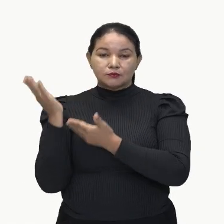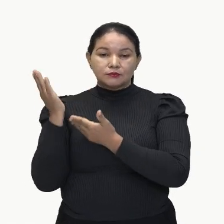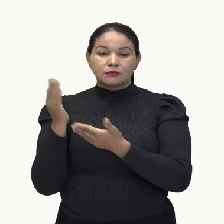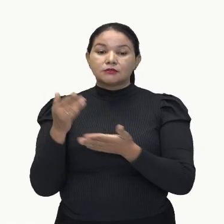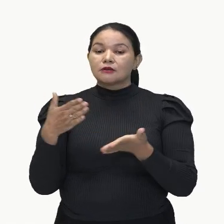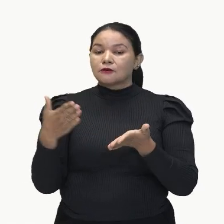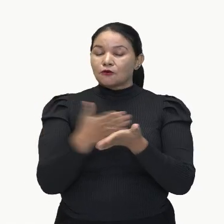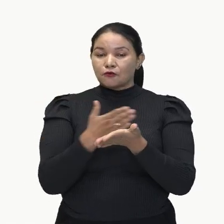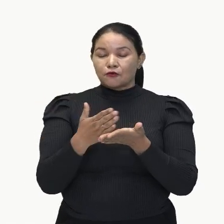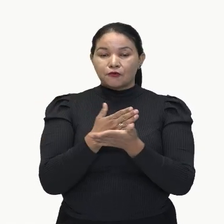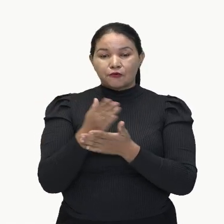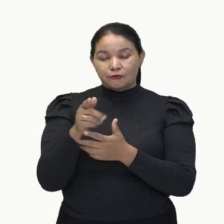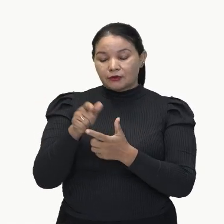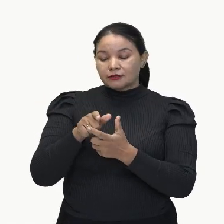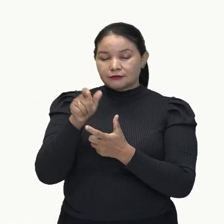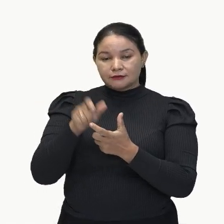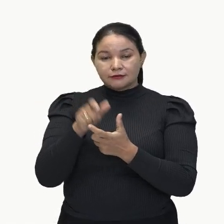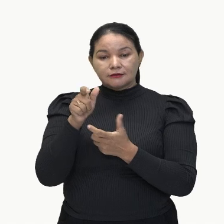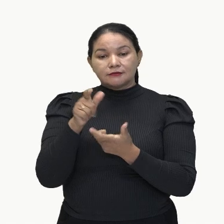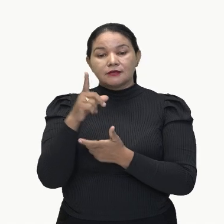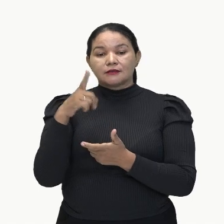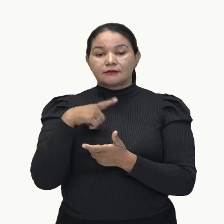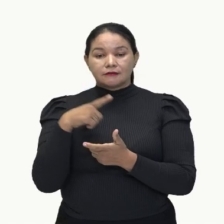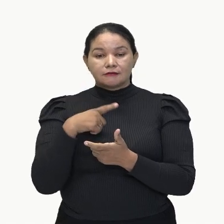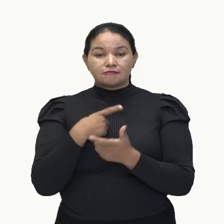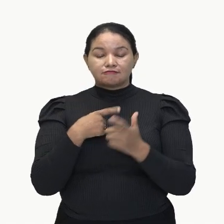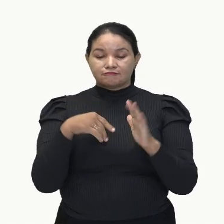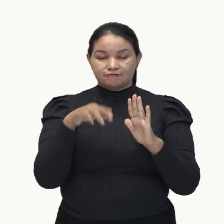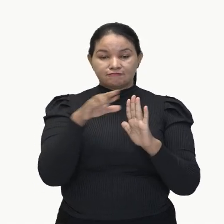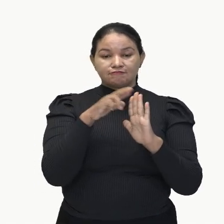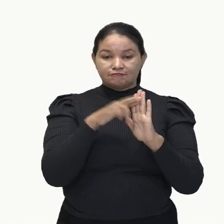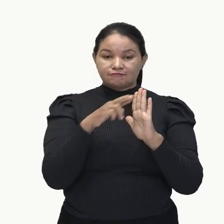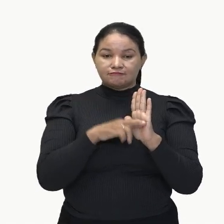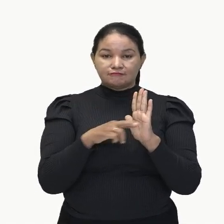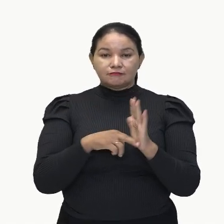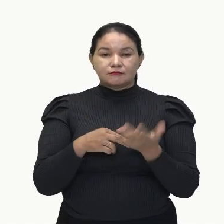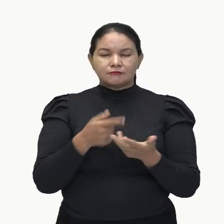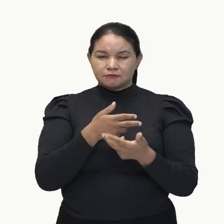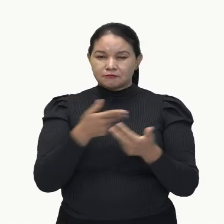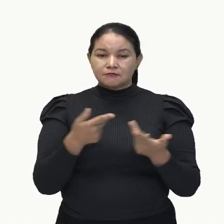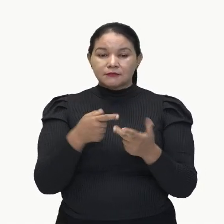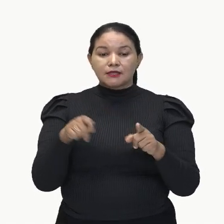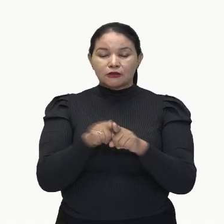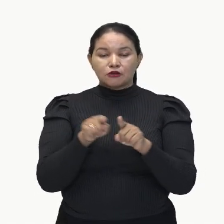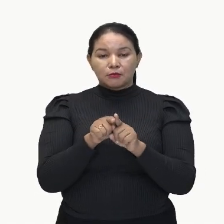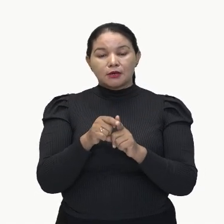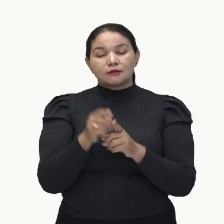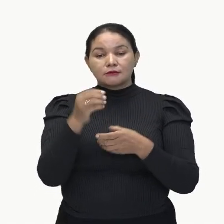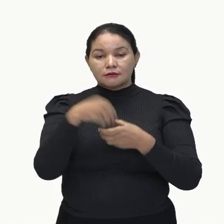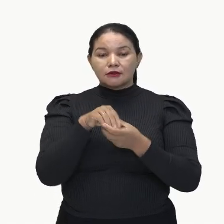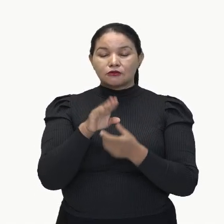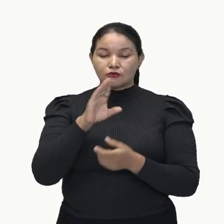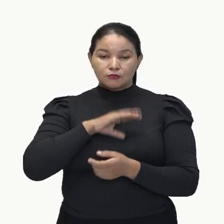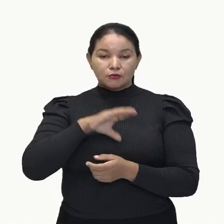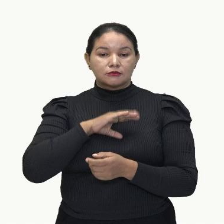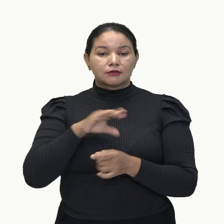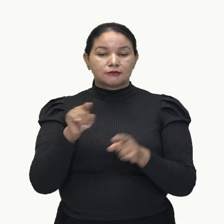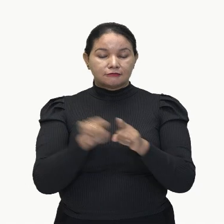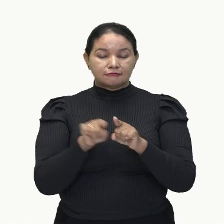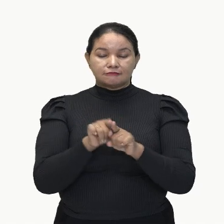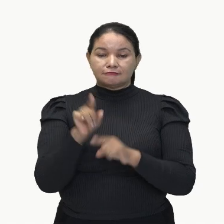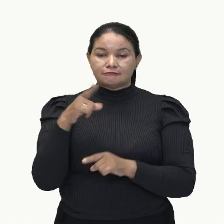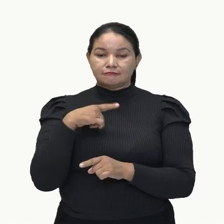prir perten a esta categoria porque tem demais no português também é a que mais abunda na língua